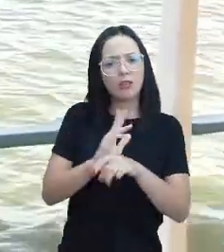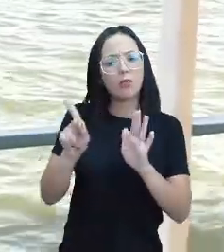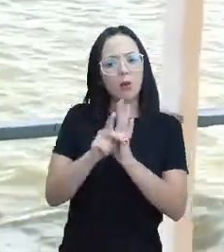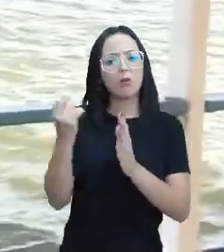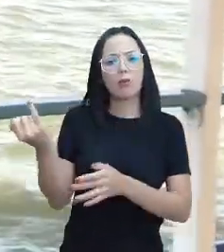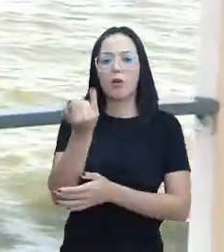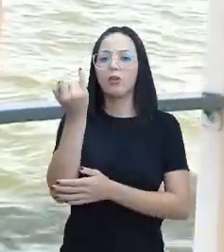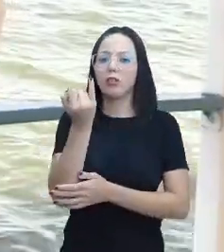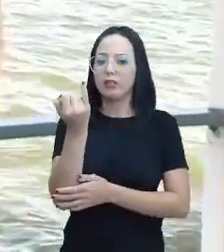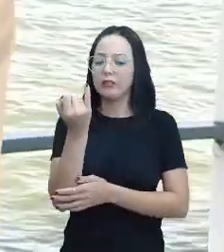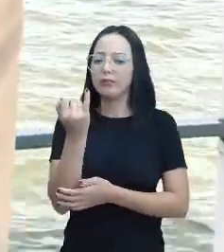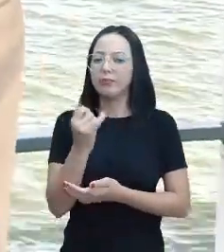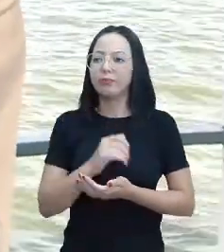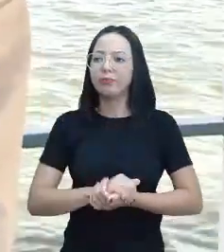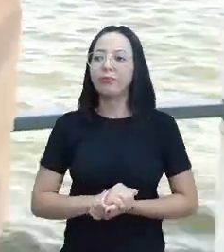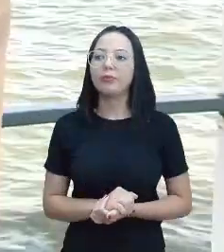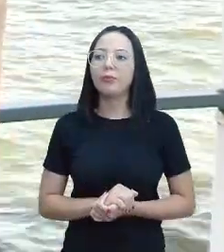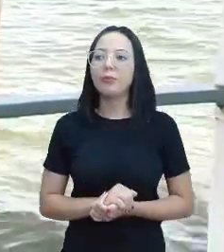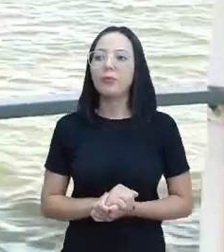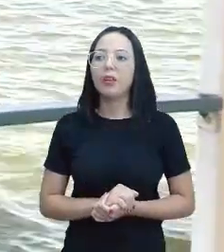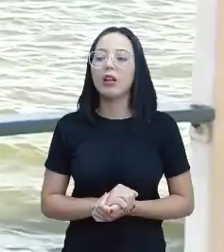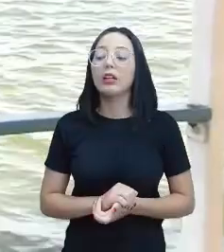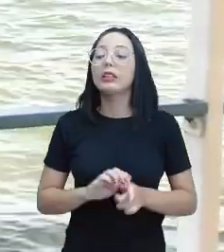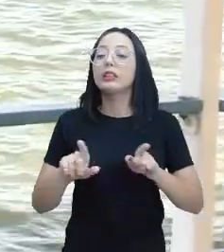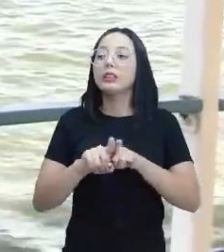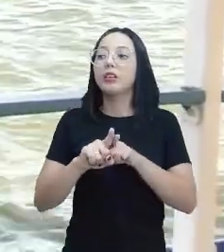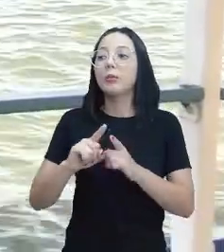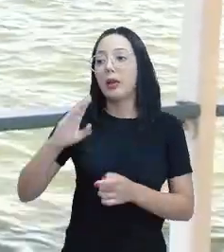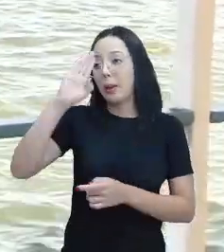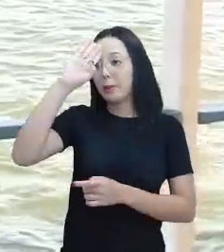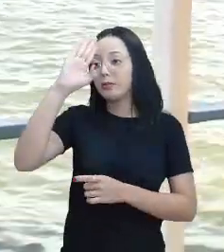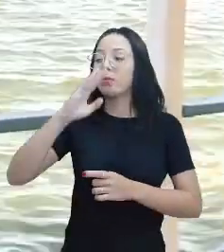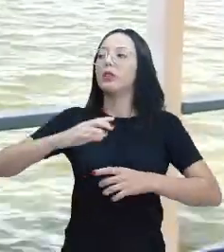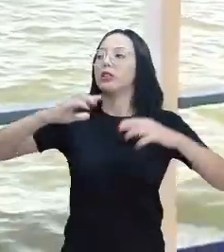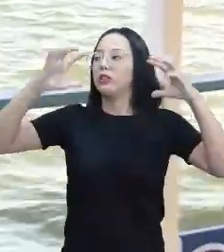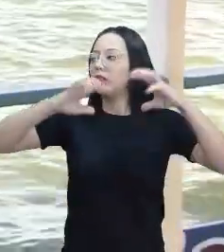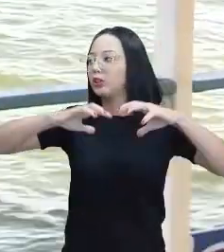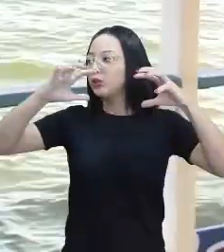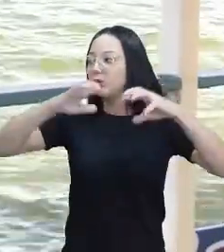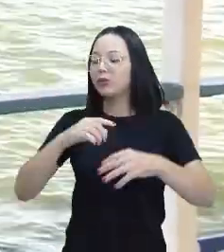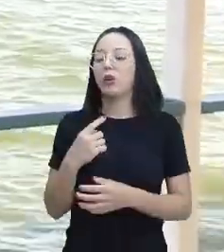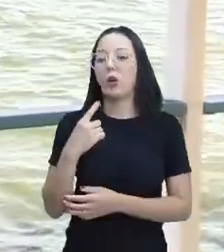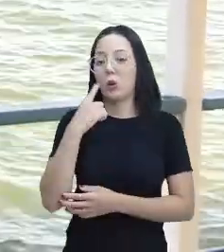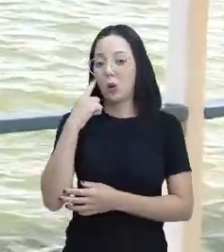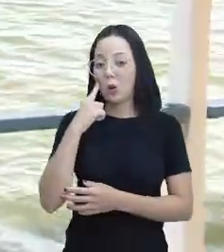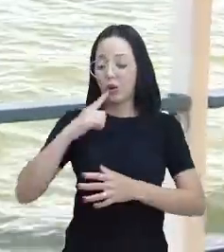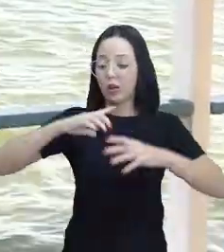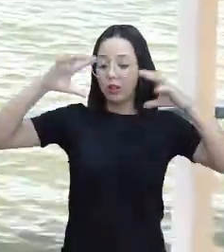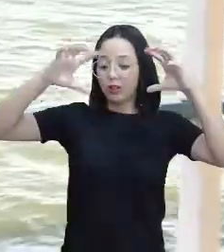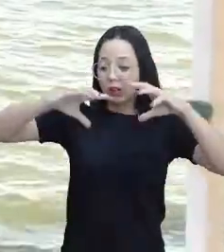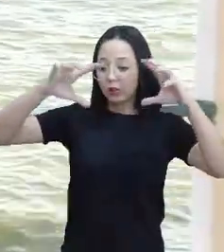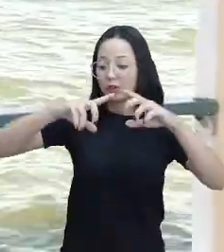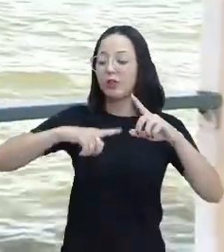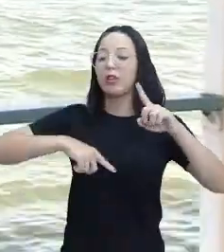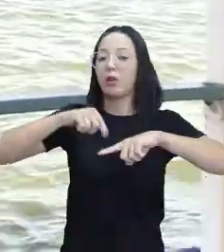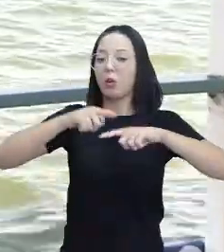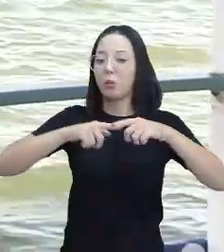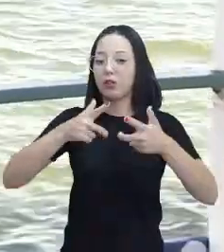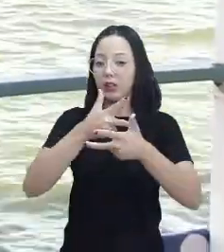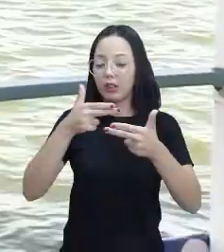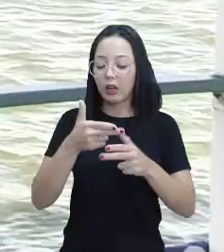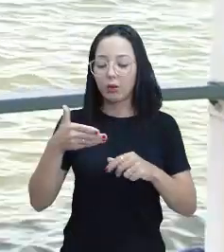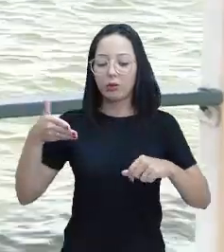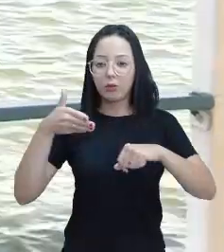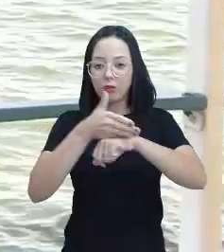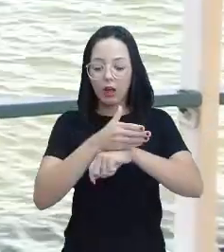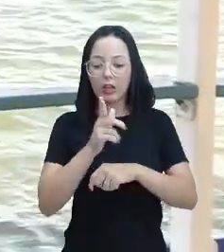sentido. E principalmente nas chuvas, né? Quando a gente tem chuvas, as chuvas carregam esse material para os córregos,